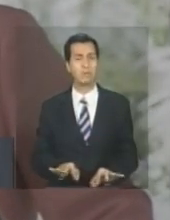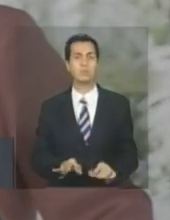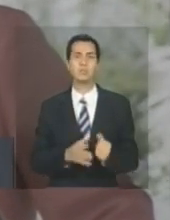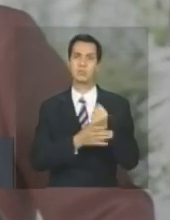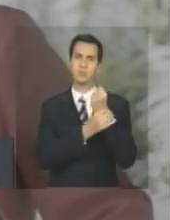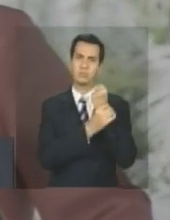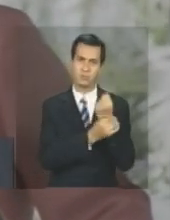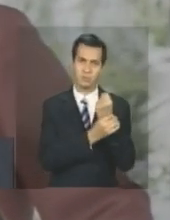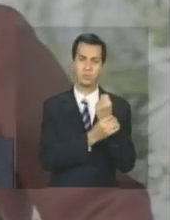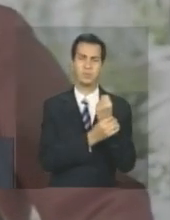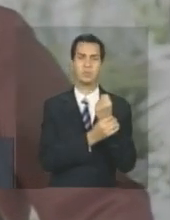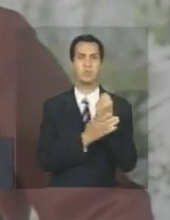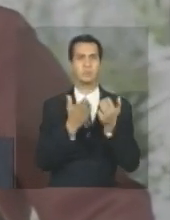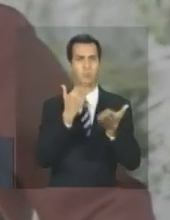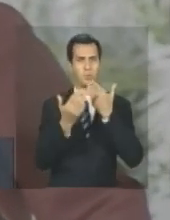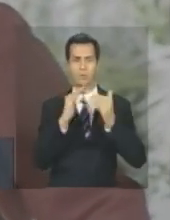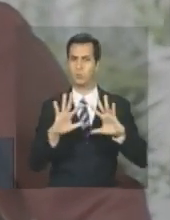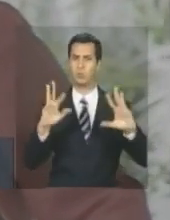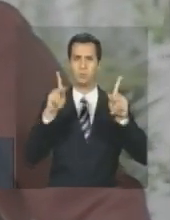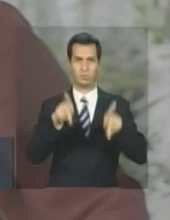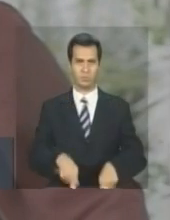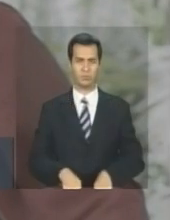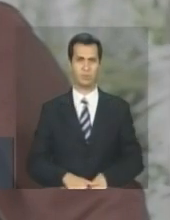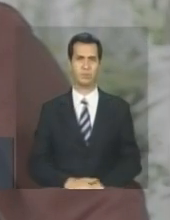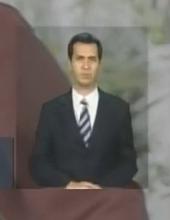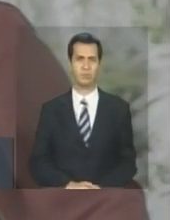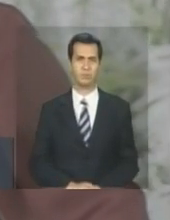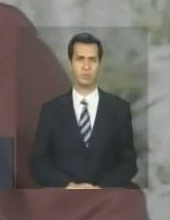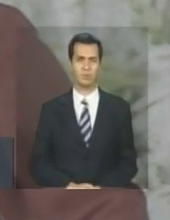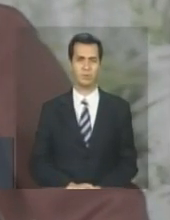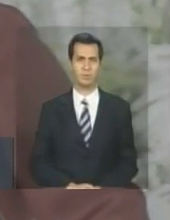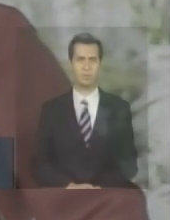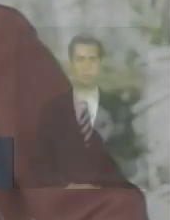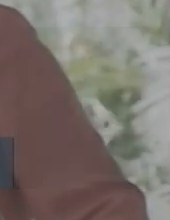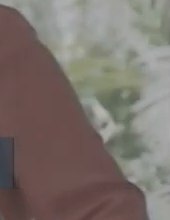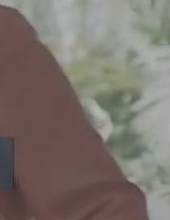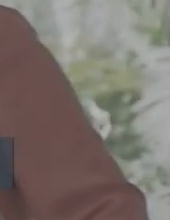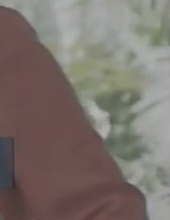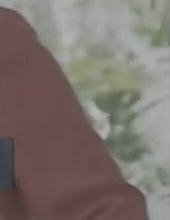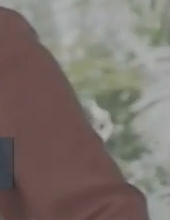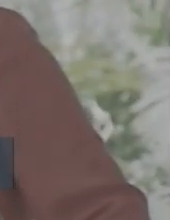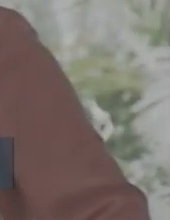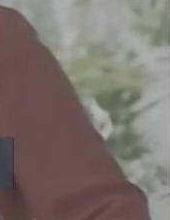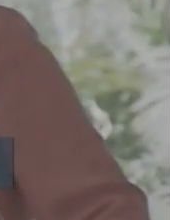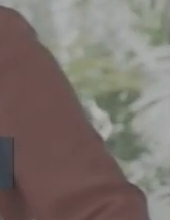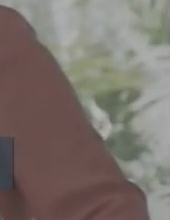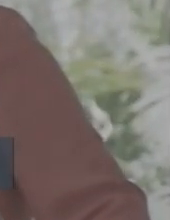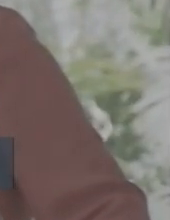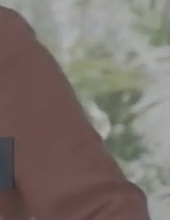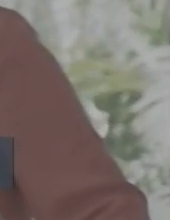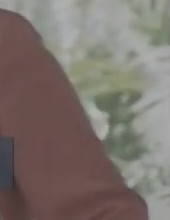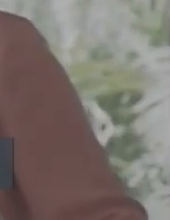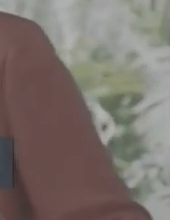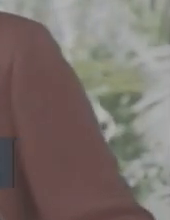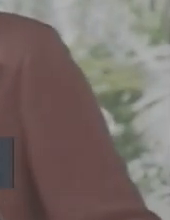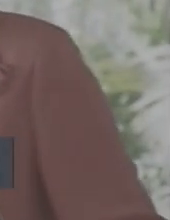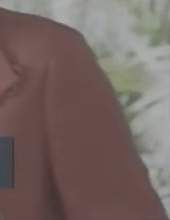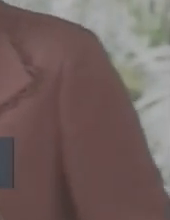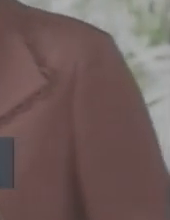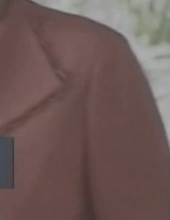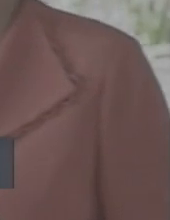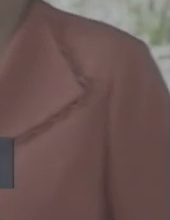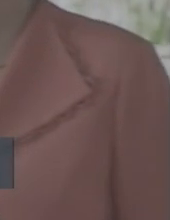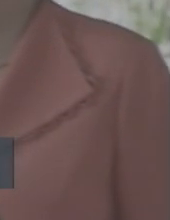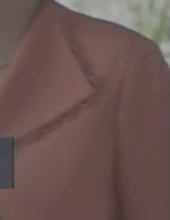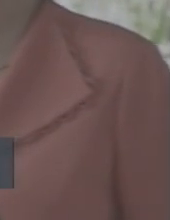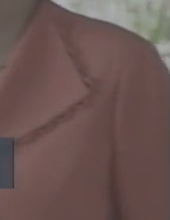segurança alimentar da população. A investir e a fazer todos os esforços necessários para ajudar Haiti em ce momento